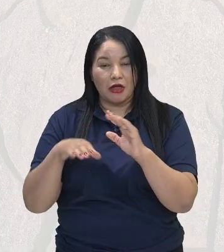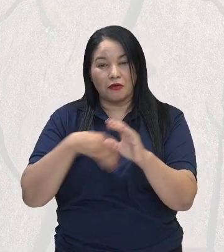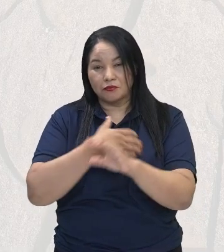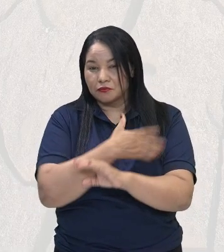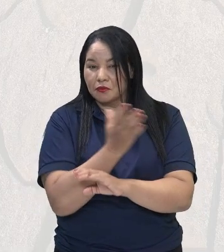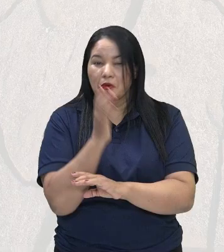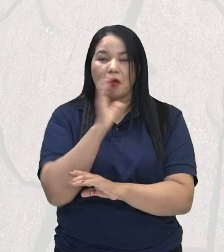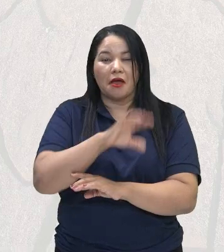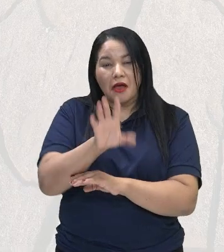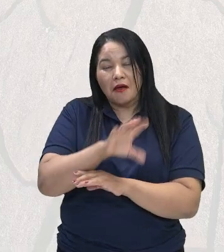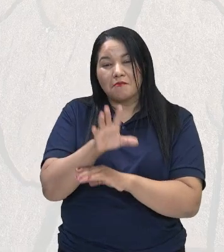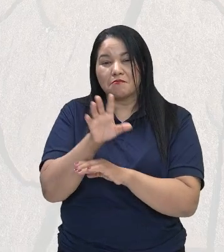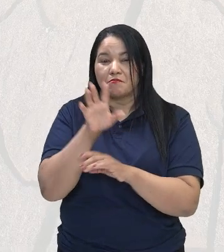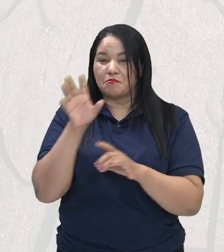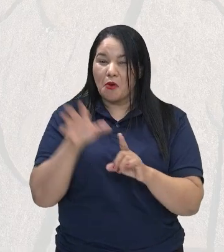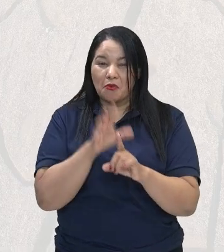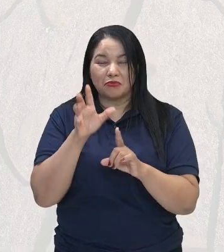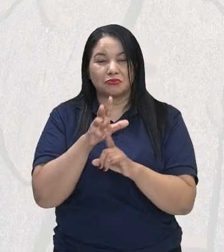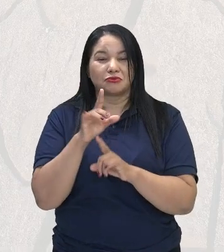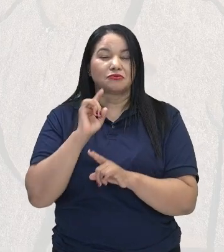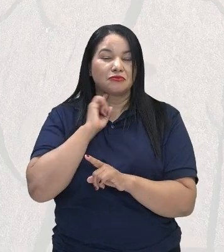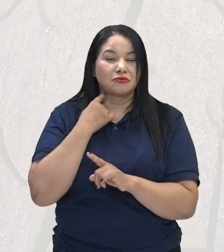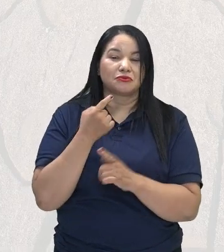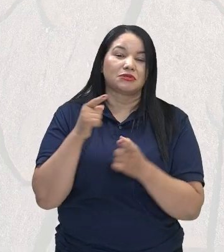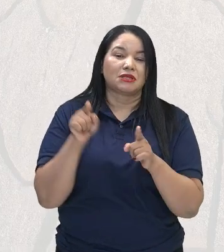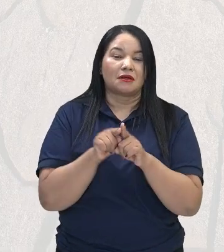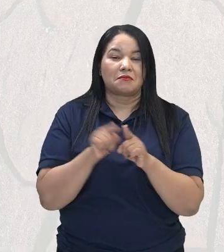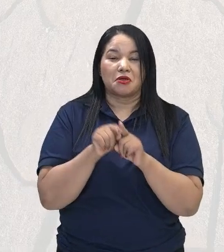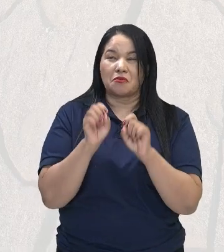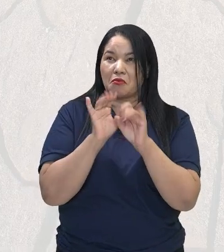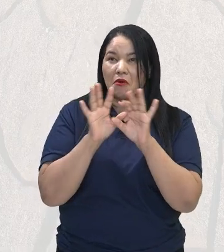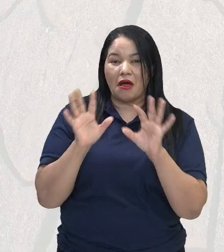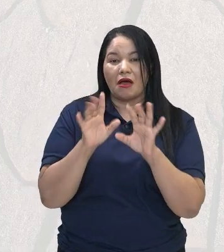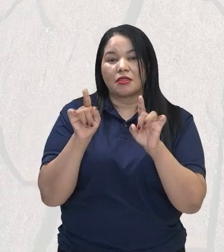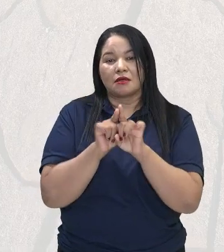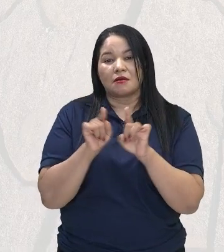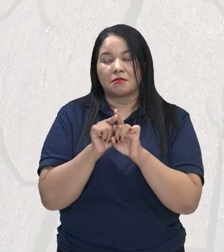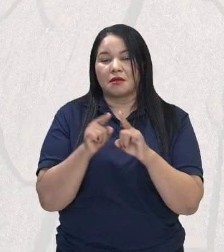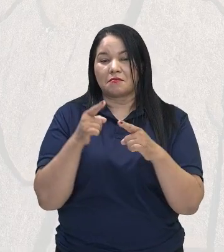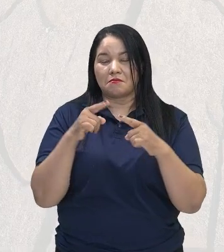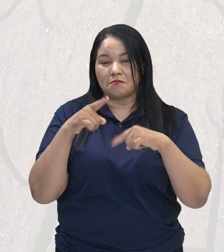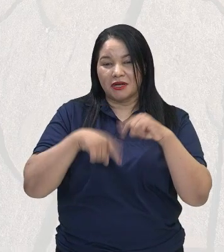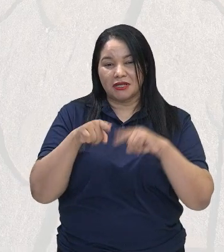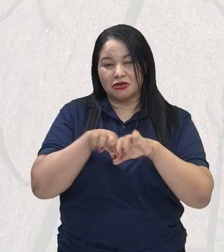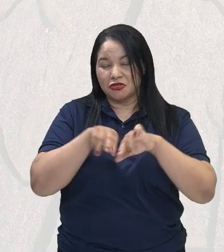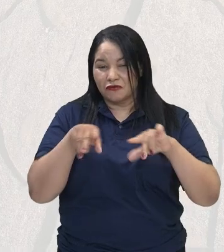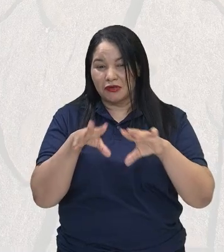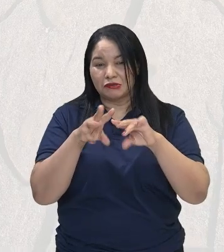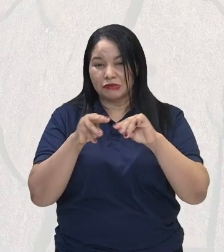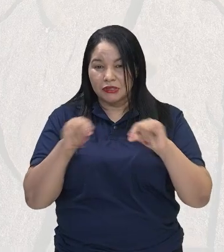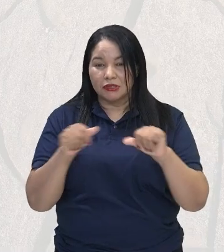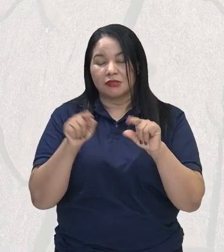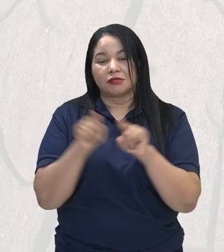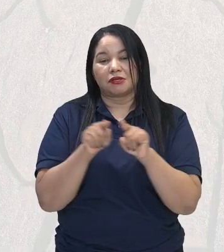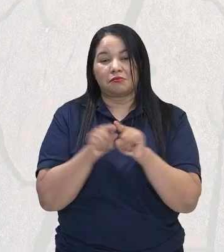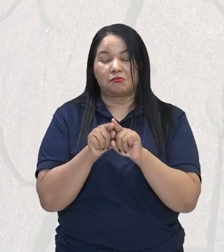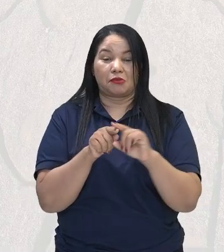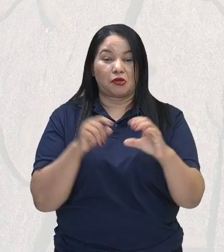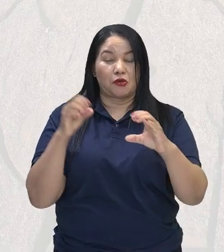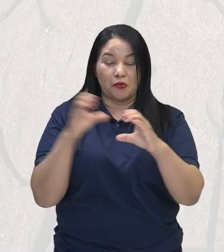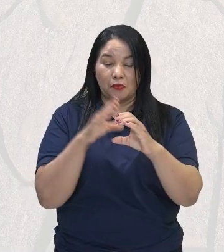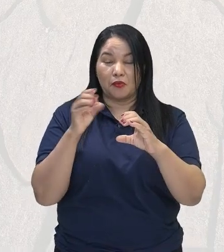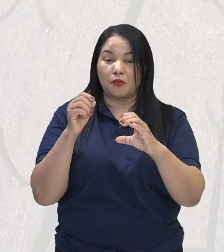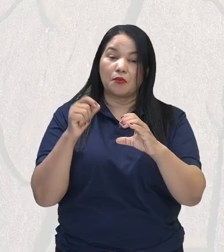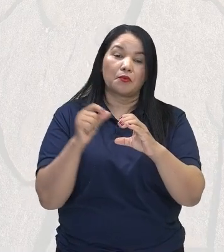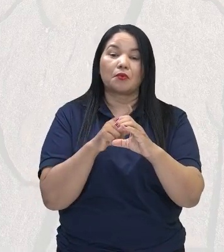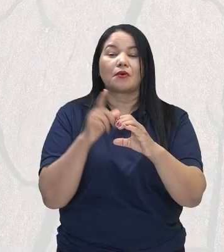e da água, esgotamento de recursos naturais, emissão de gases de efeito estufa e o